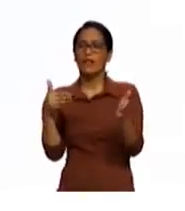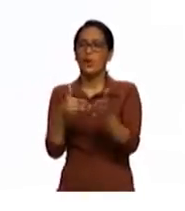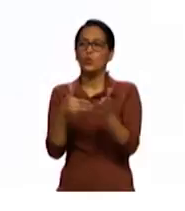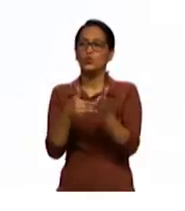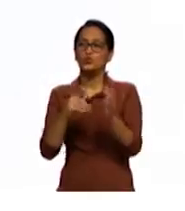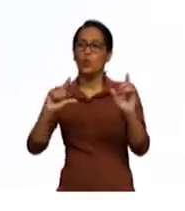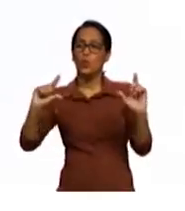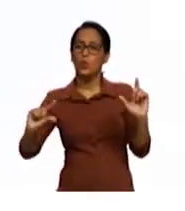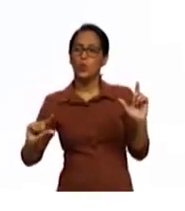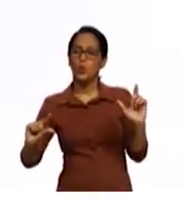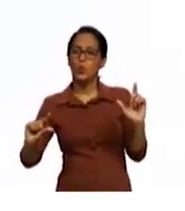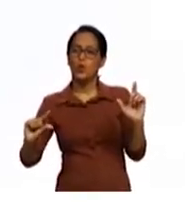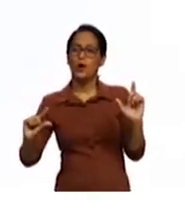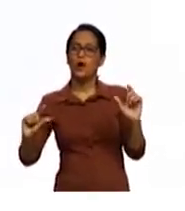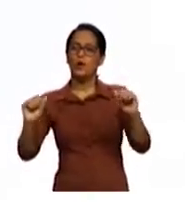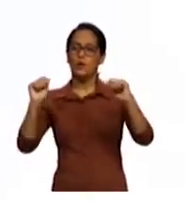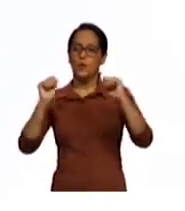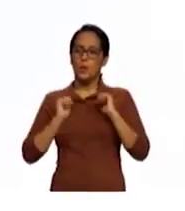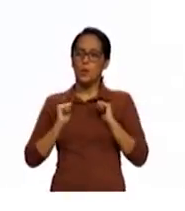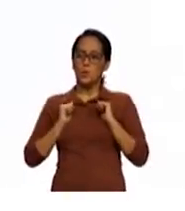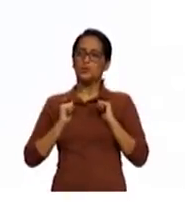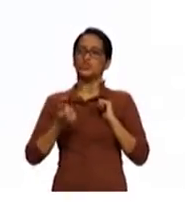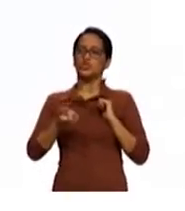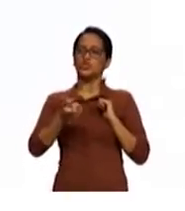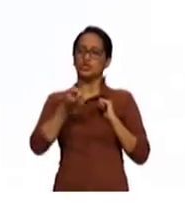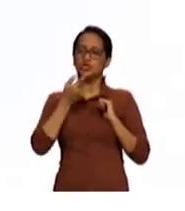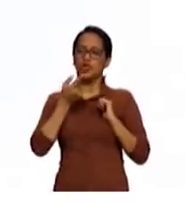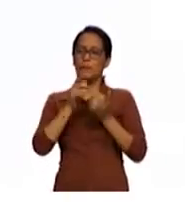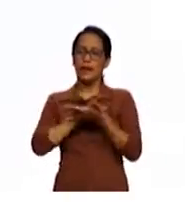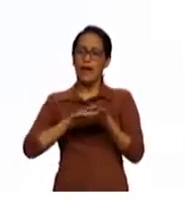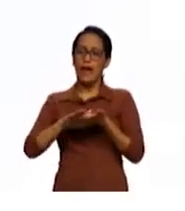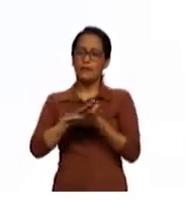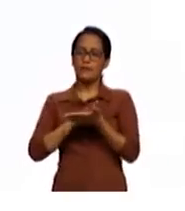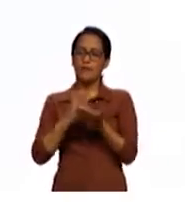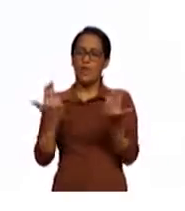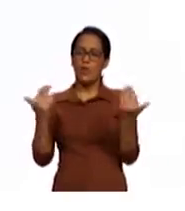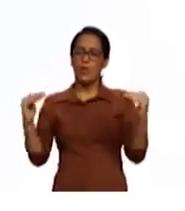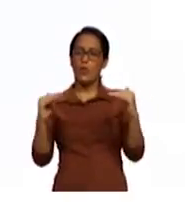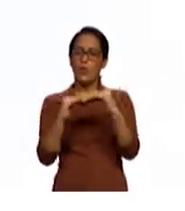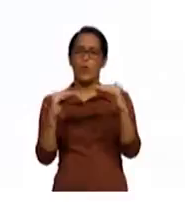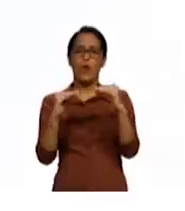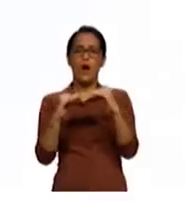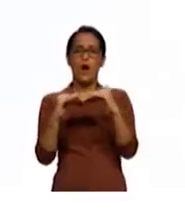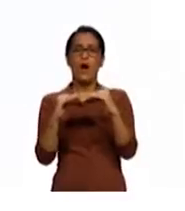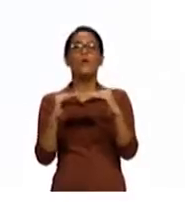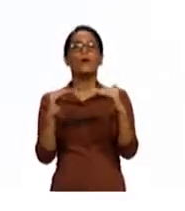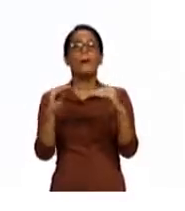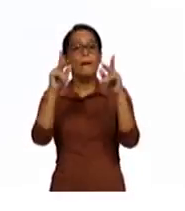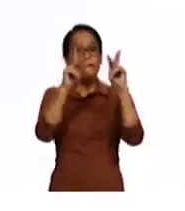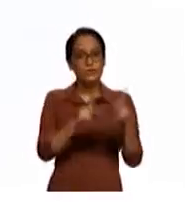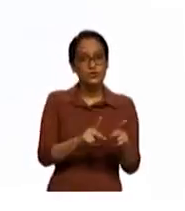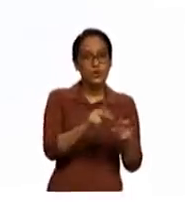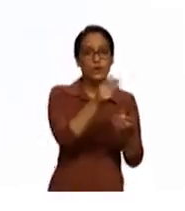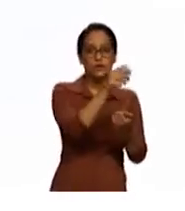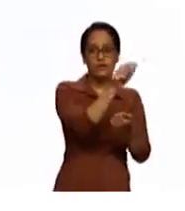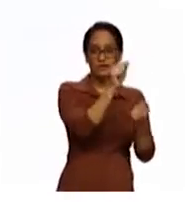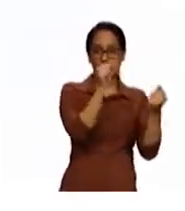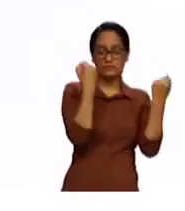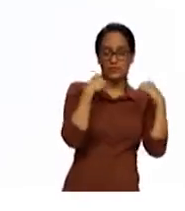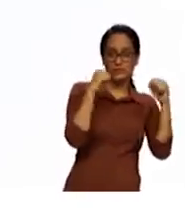última, que é sedentário sem anabolizante. Ela fica igualado com o exercício físico sem